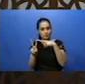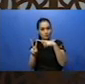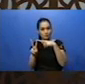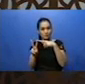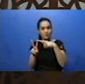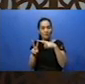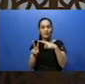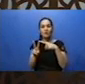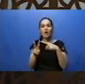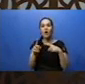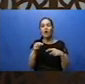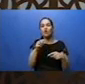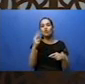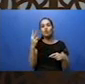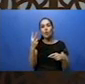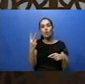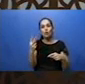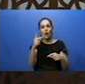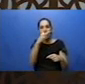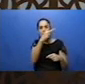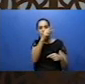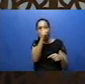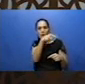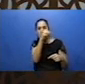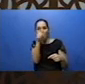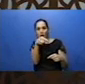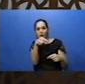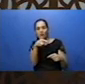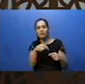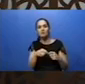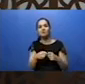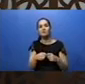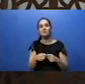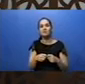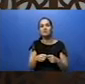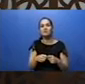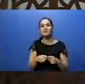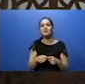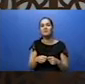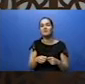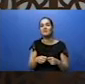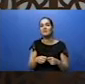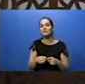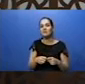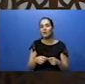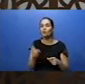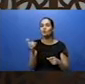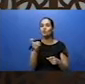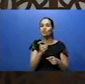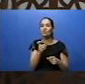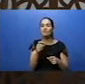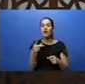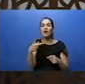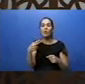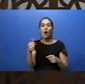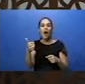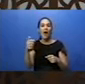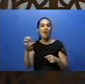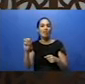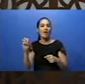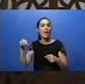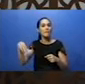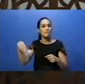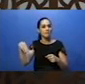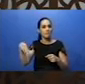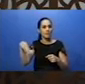Corta esse 2 com esse 2. X é igual a 10. Raiz quadrada de 100 é 10. Porque 10 vezes